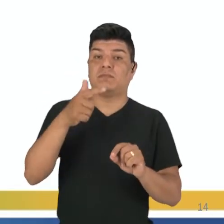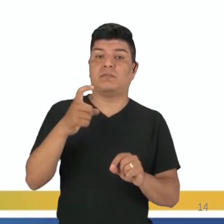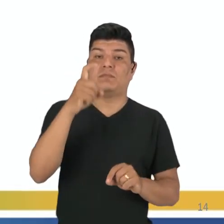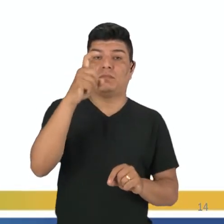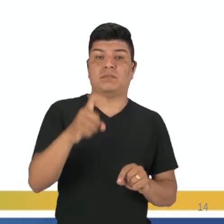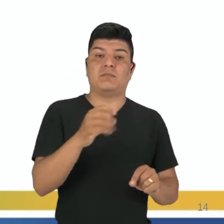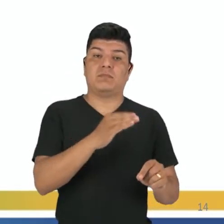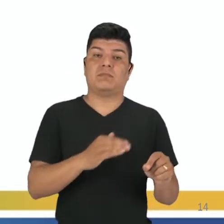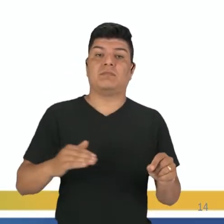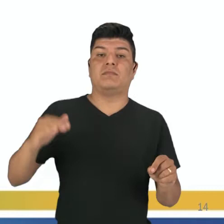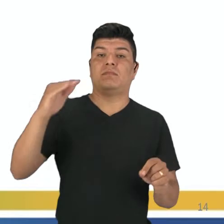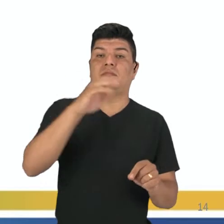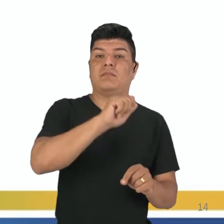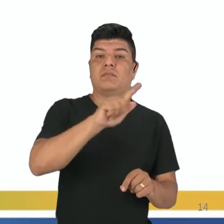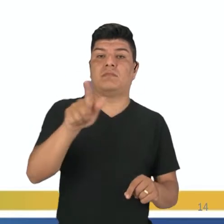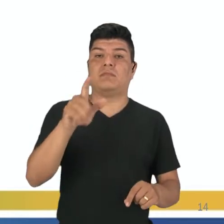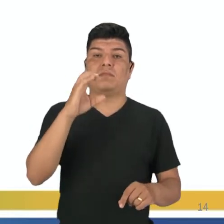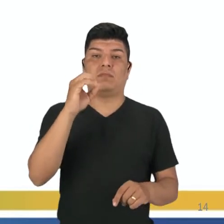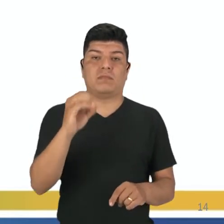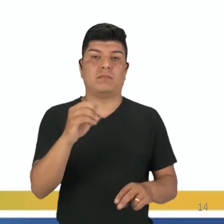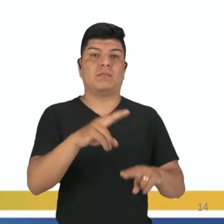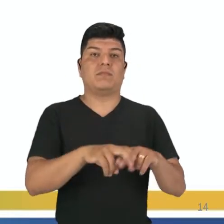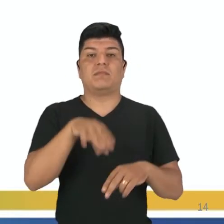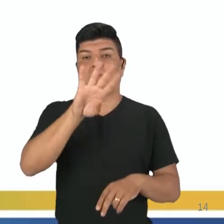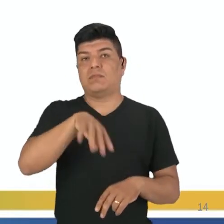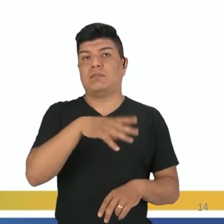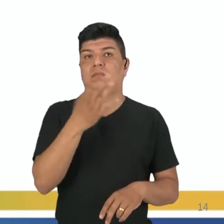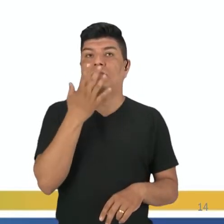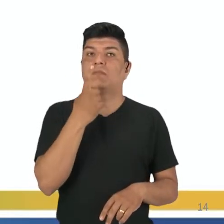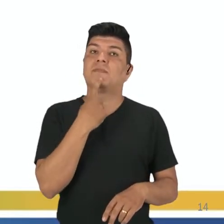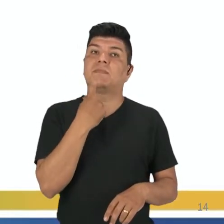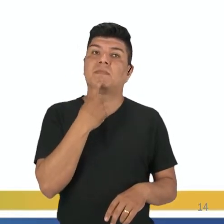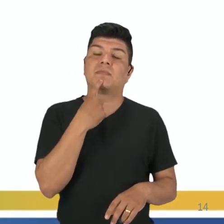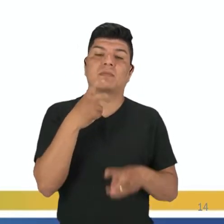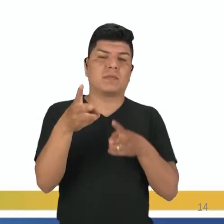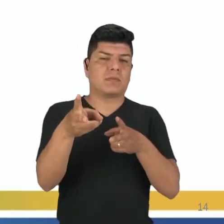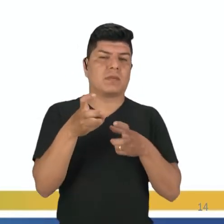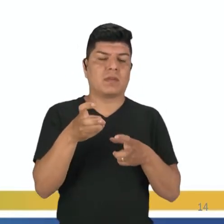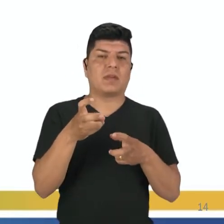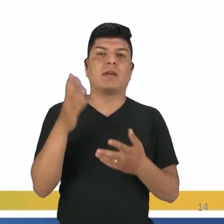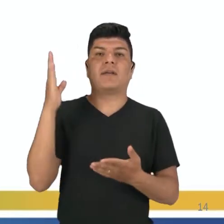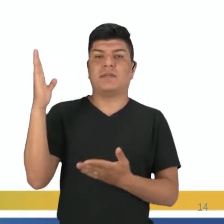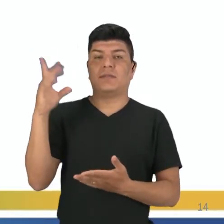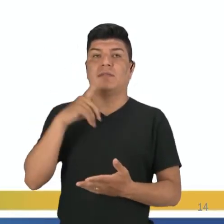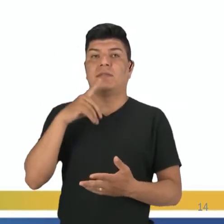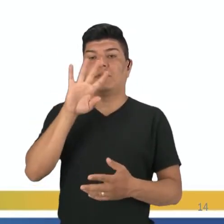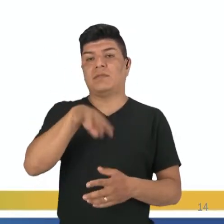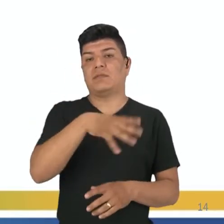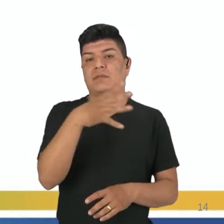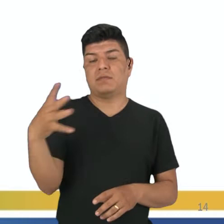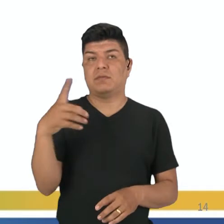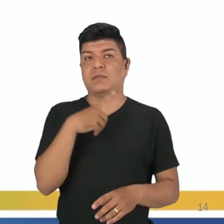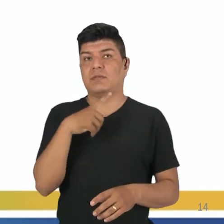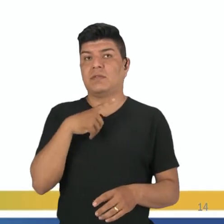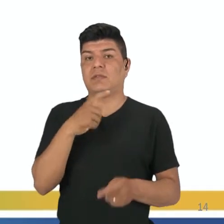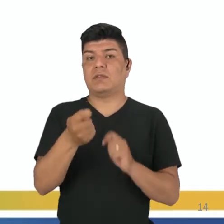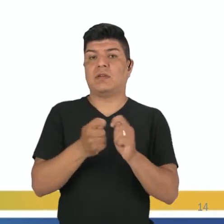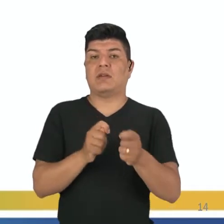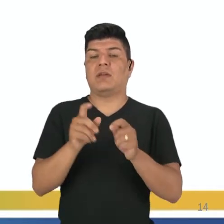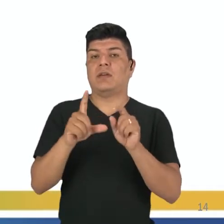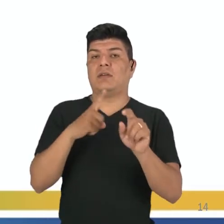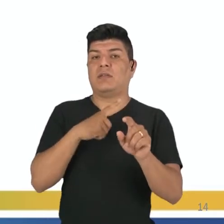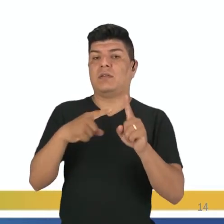maior que 0. Também, olha, a ilustração em vermelho, você percebe que o gráfico, por ter